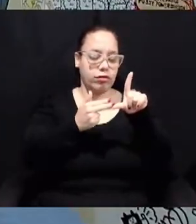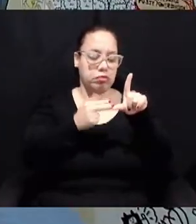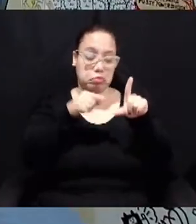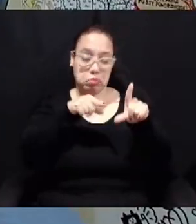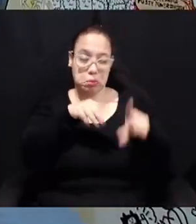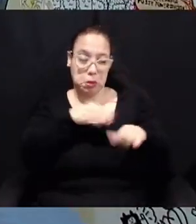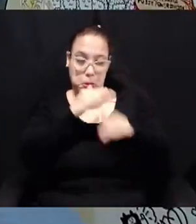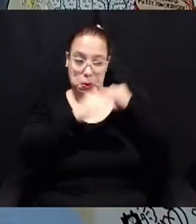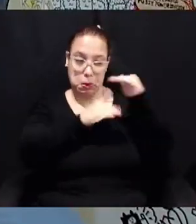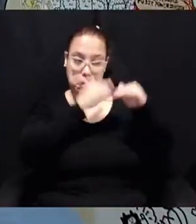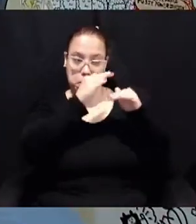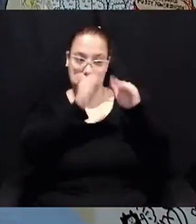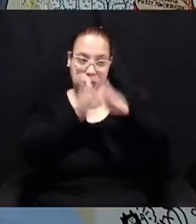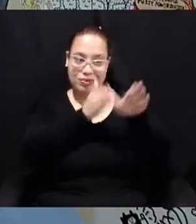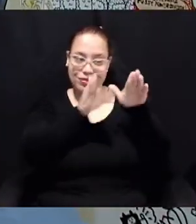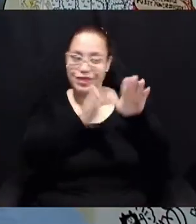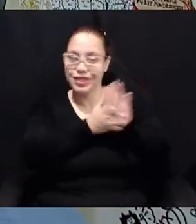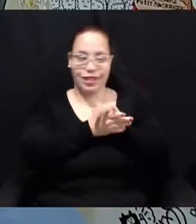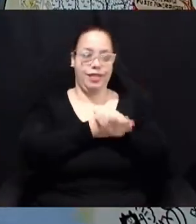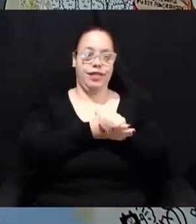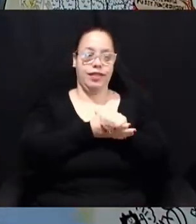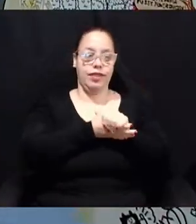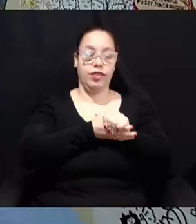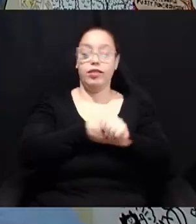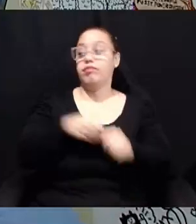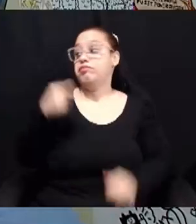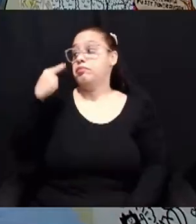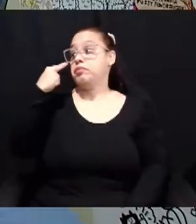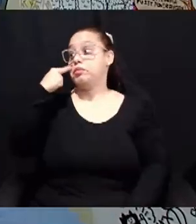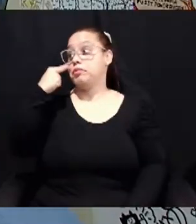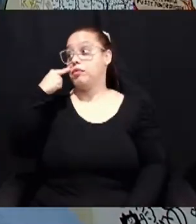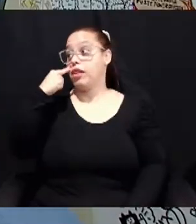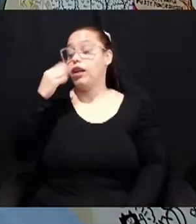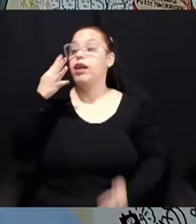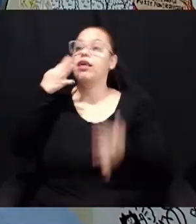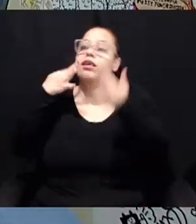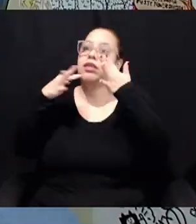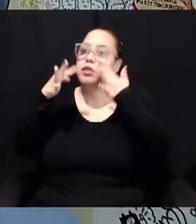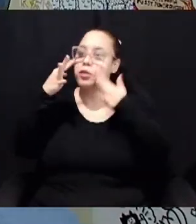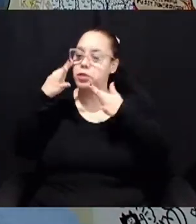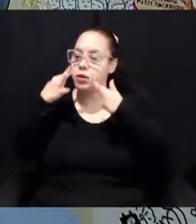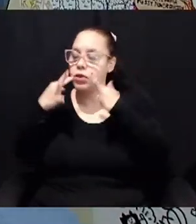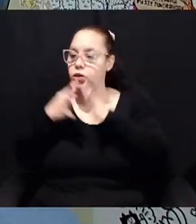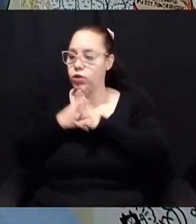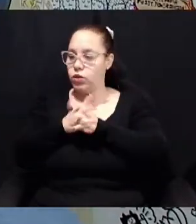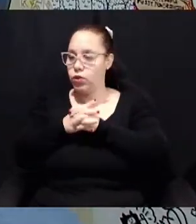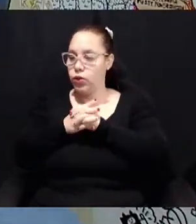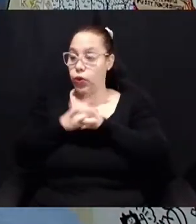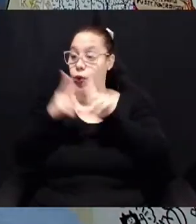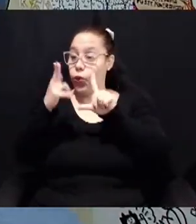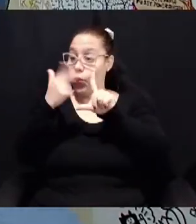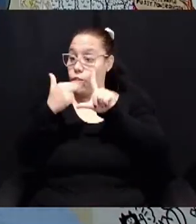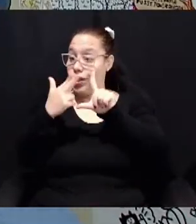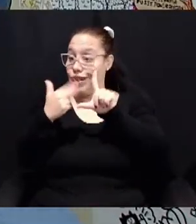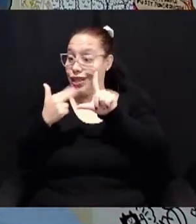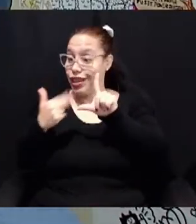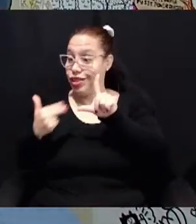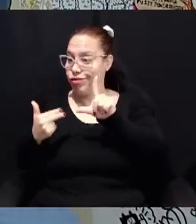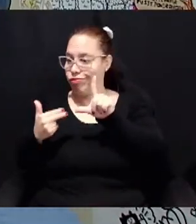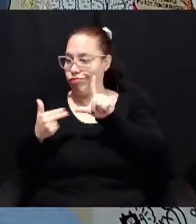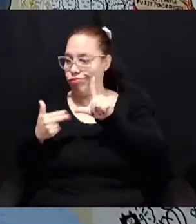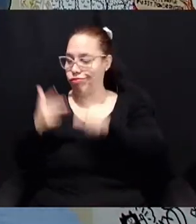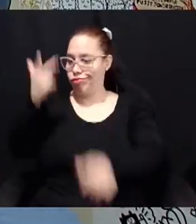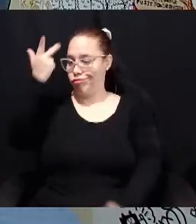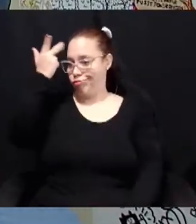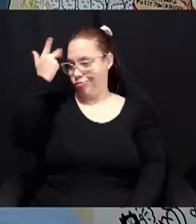de produtos? Olha, é interessante porque o desenho ele é uma coisa natural